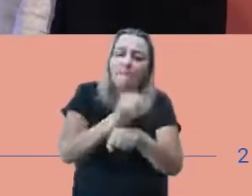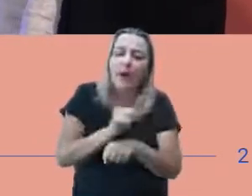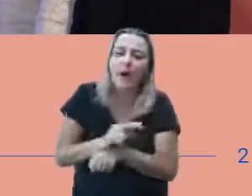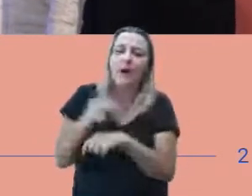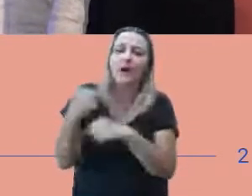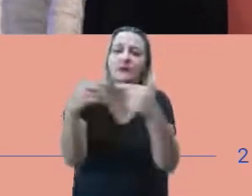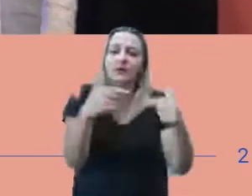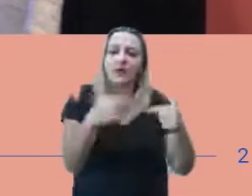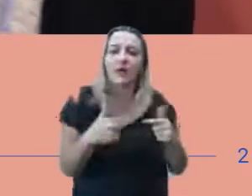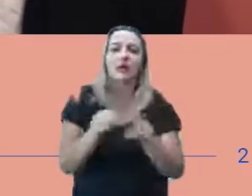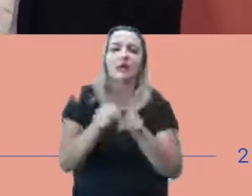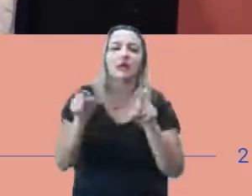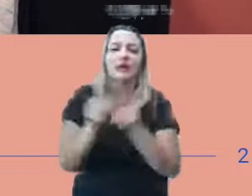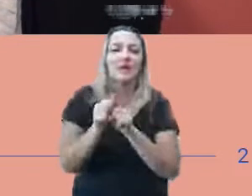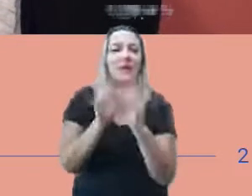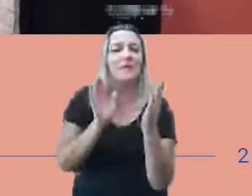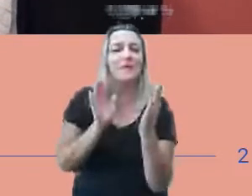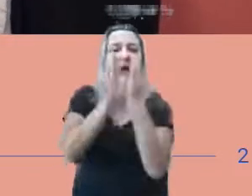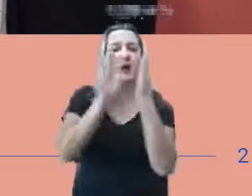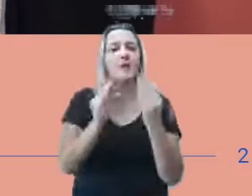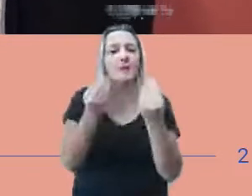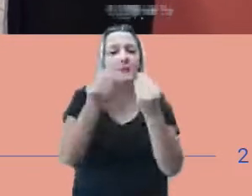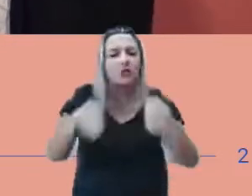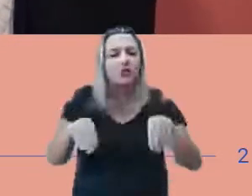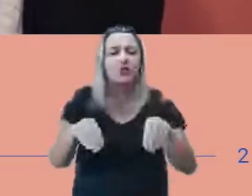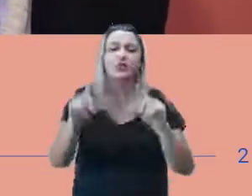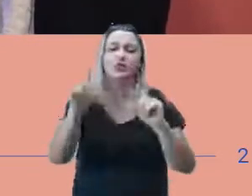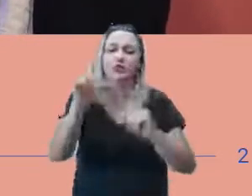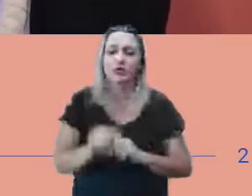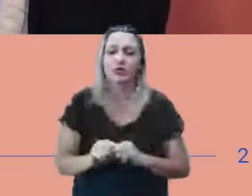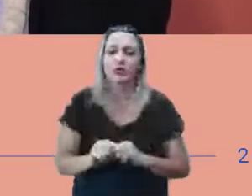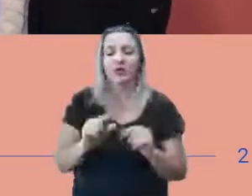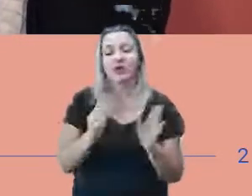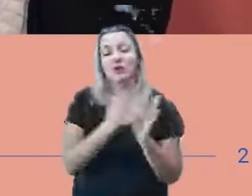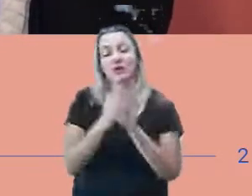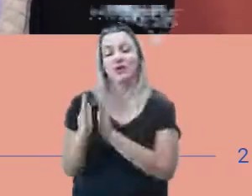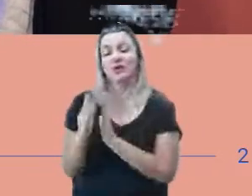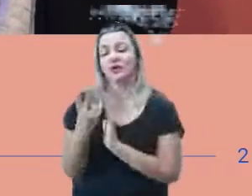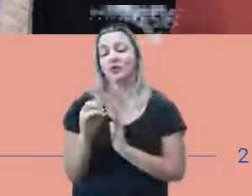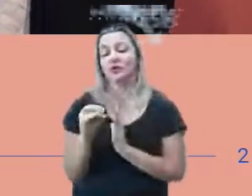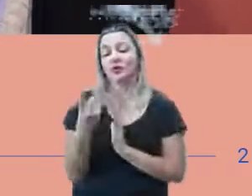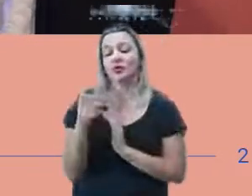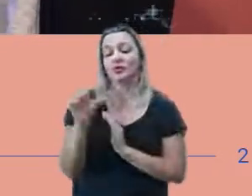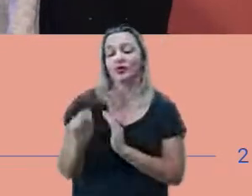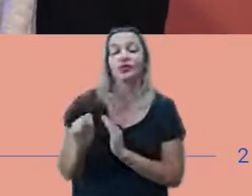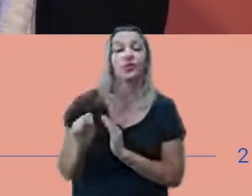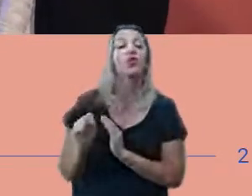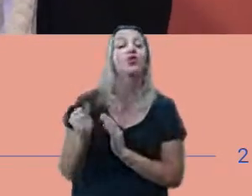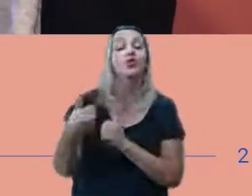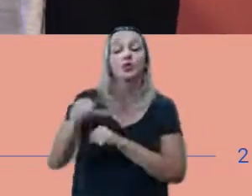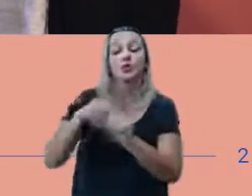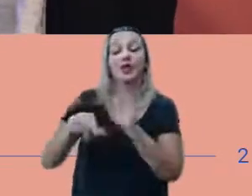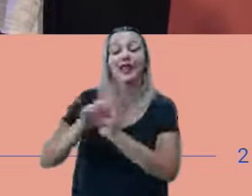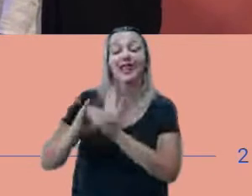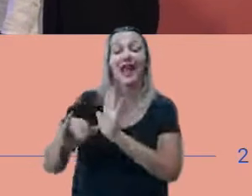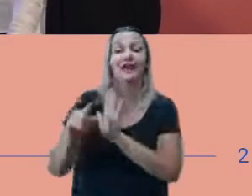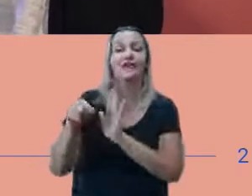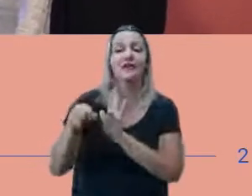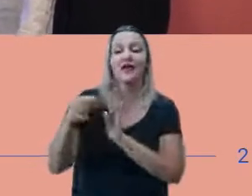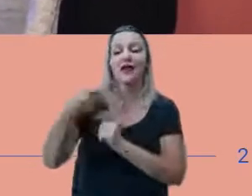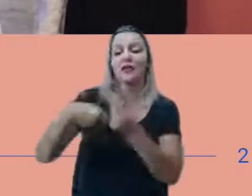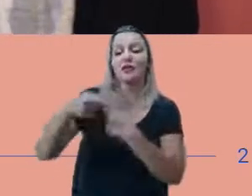de redução de impacto e E aí finalmente 2018 economia circular virar lei na Europa e um ano em 2019